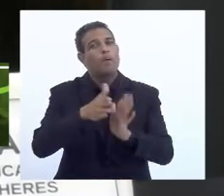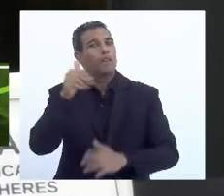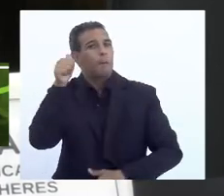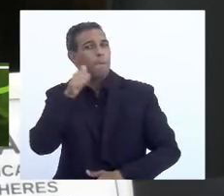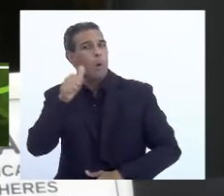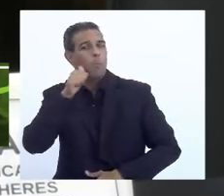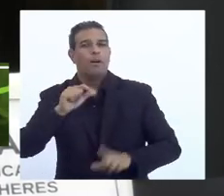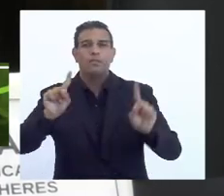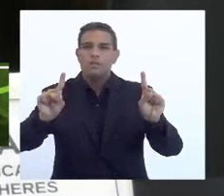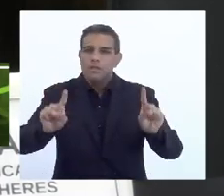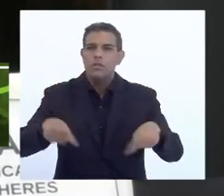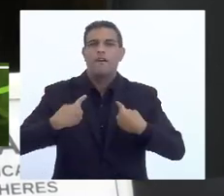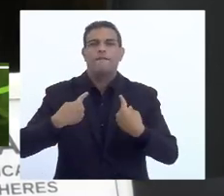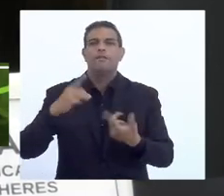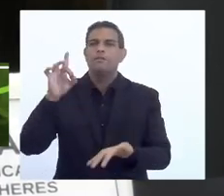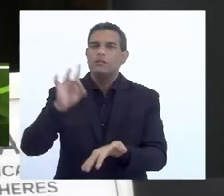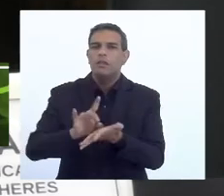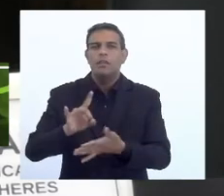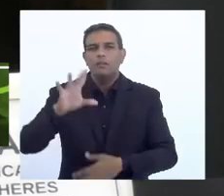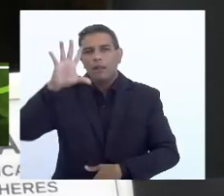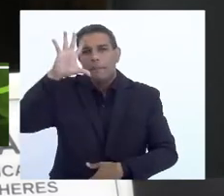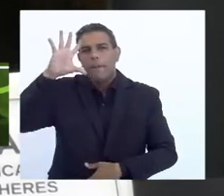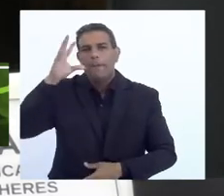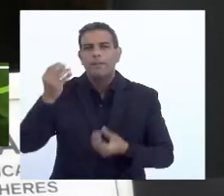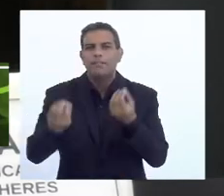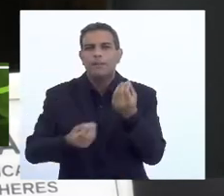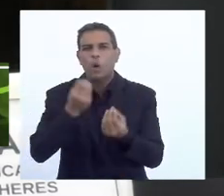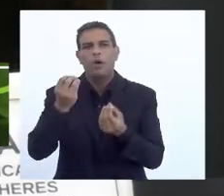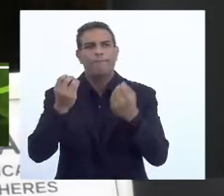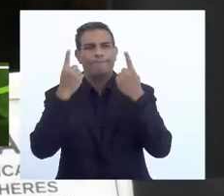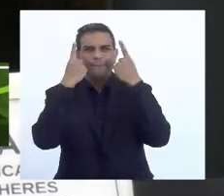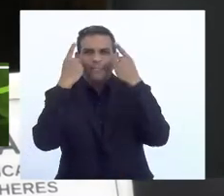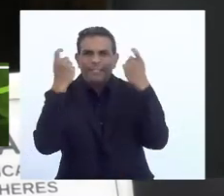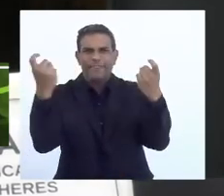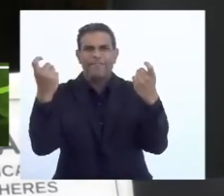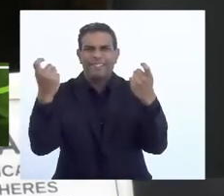gente tem esse desafio de justamente pensar as violências